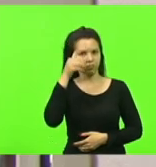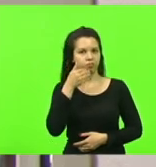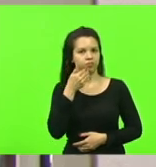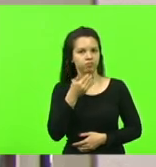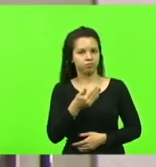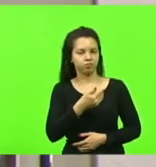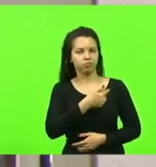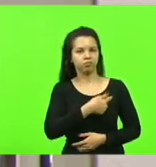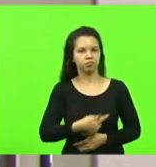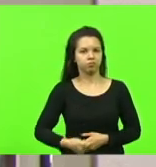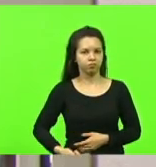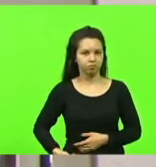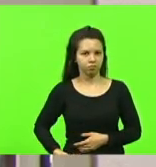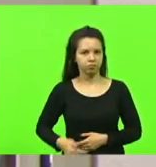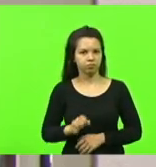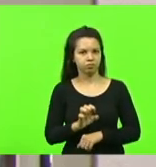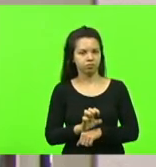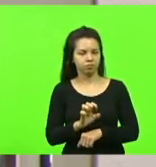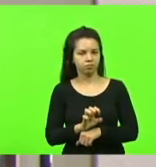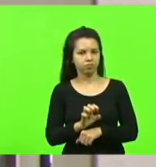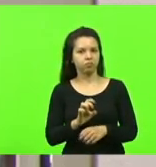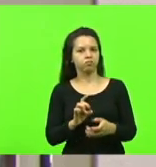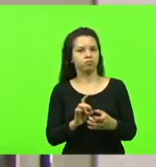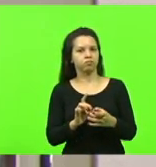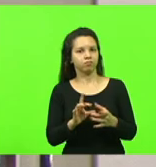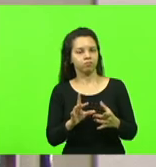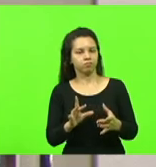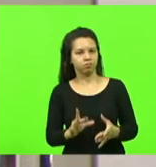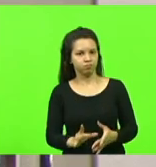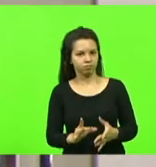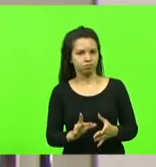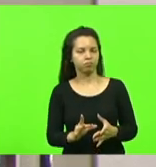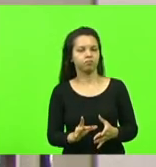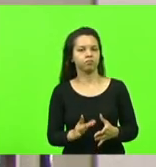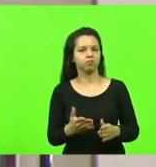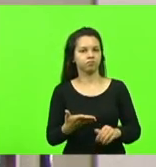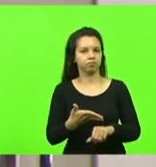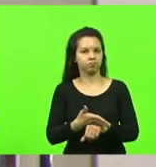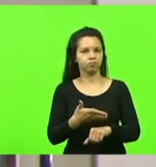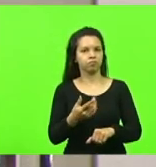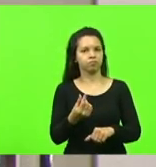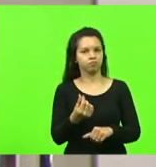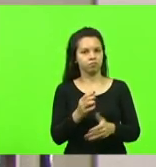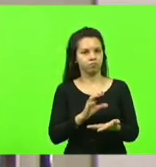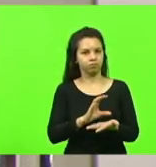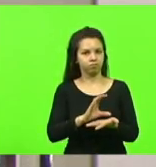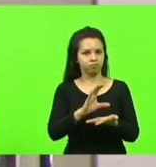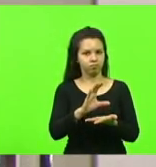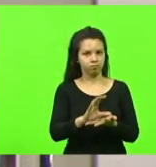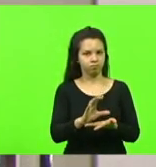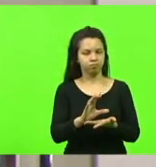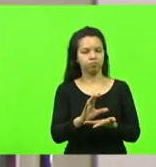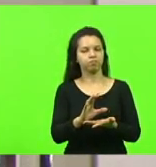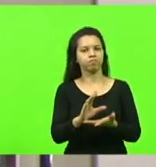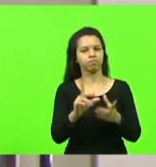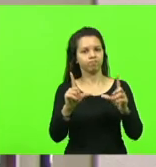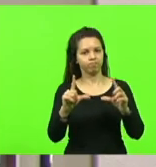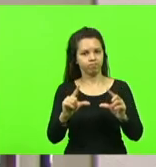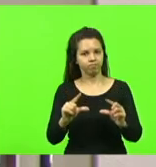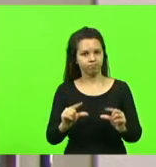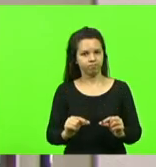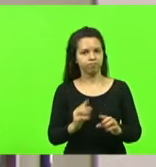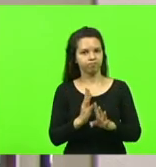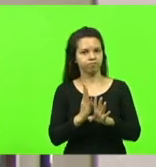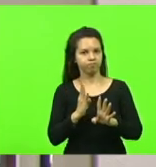Estado. Que autorize uma ação concentrada de recursos humanos e financeiros. objetivando gerar a fila de cirurgias eletivas no município de